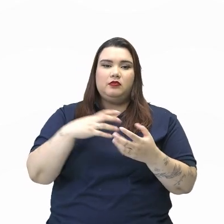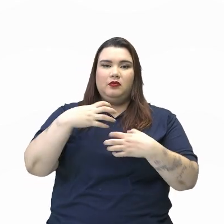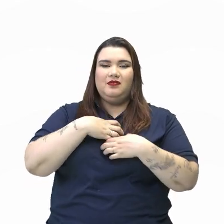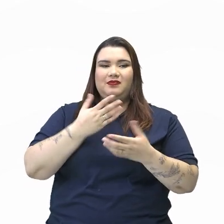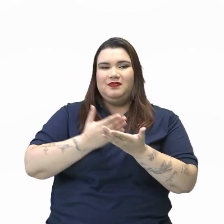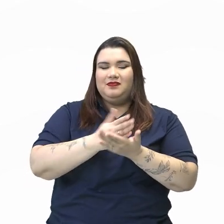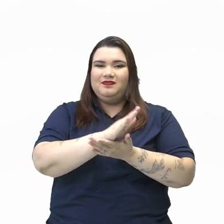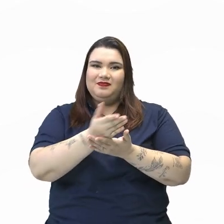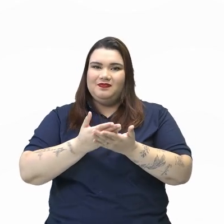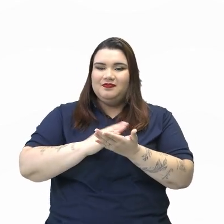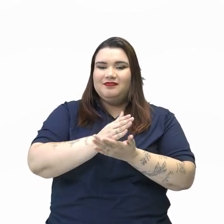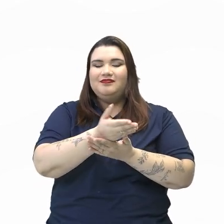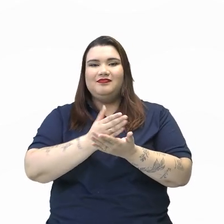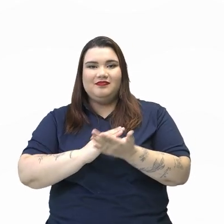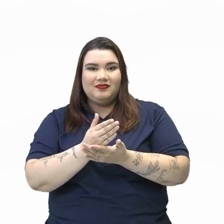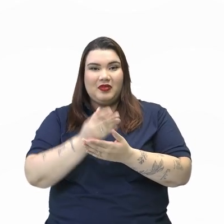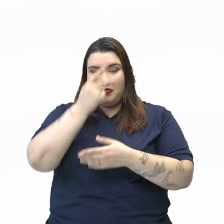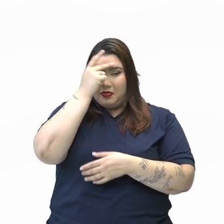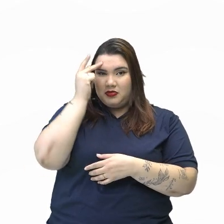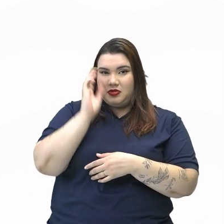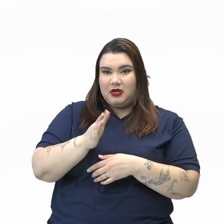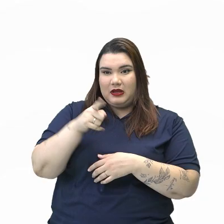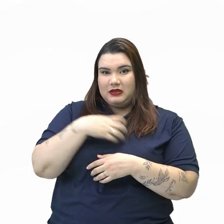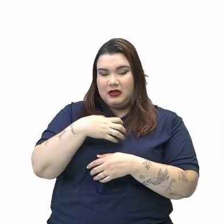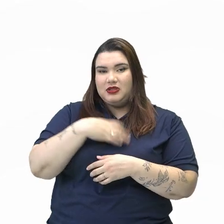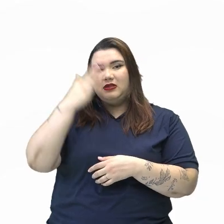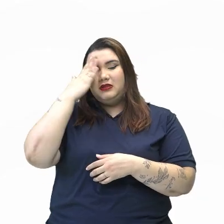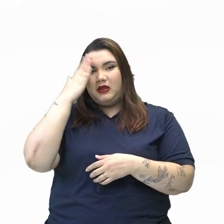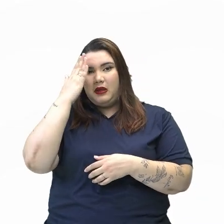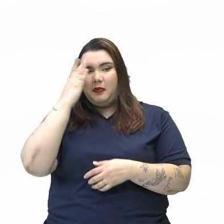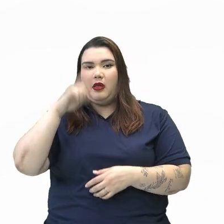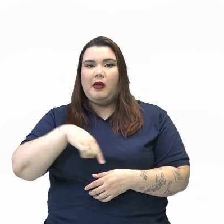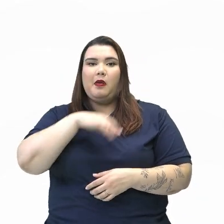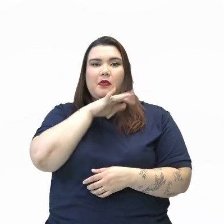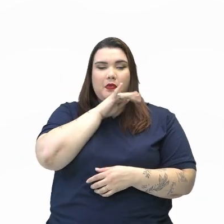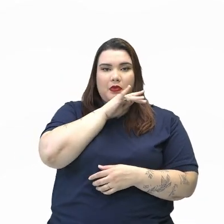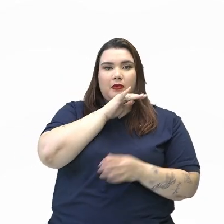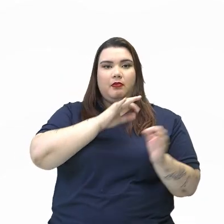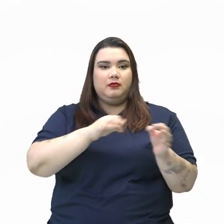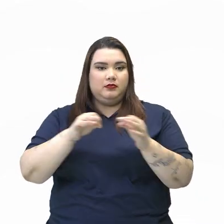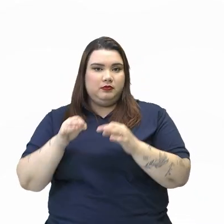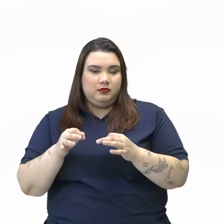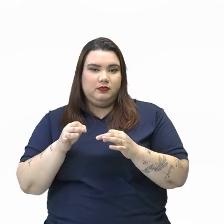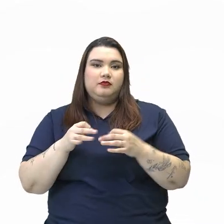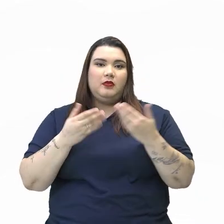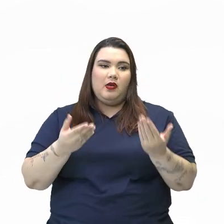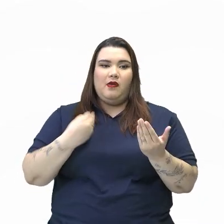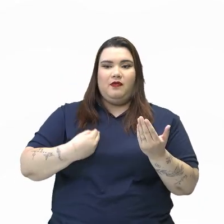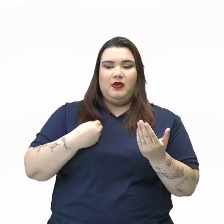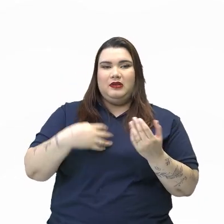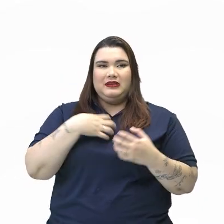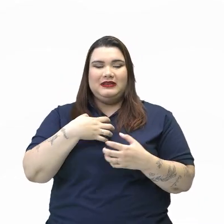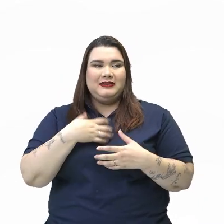de desconforto, né, que quem já teve essa condição, por exemplo, sabe exatamente do que eu estou falando, né, que minimiza a qualidade de